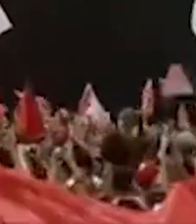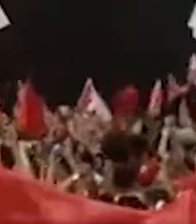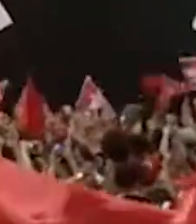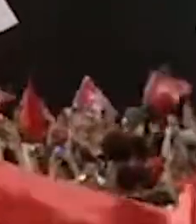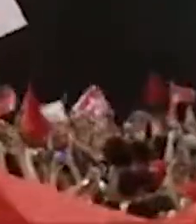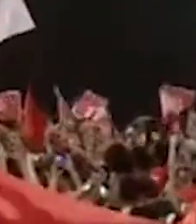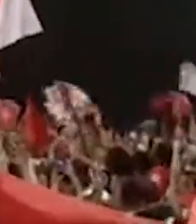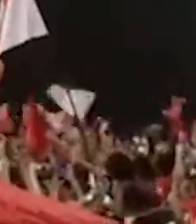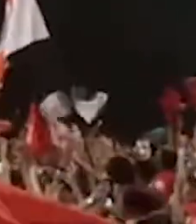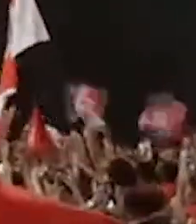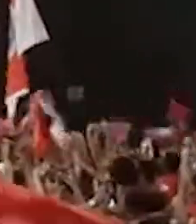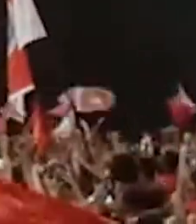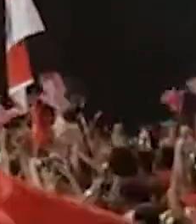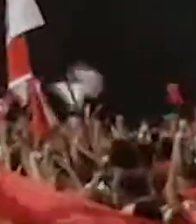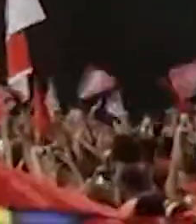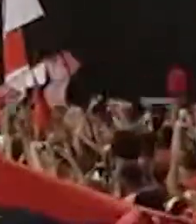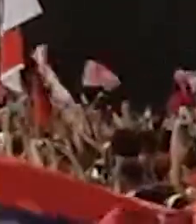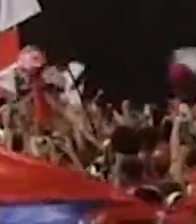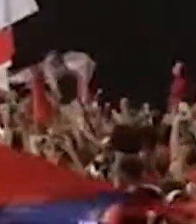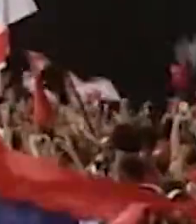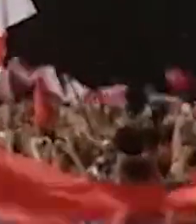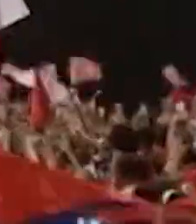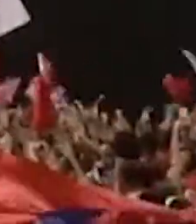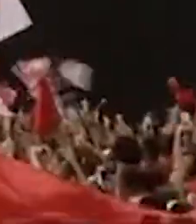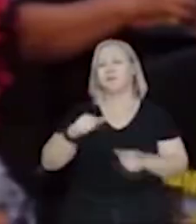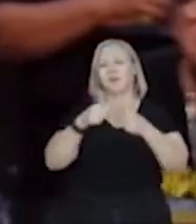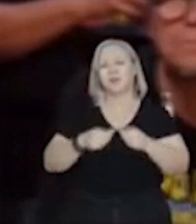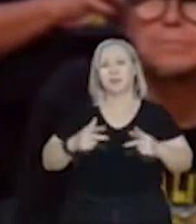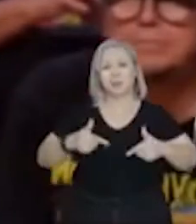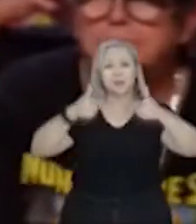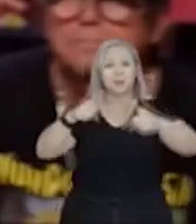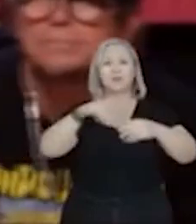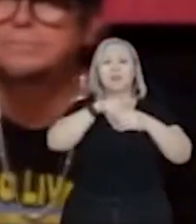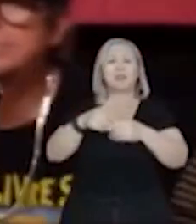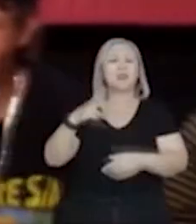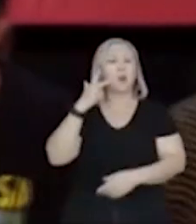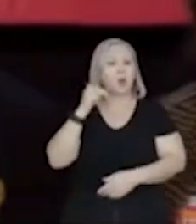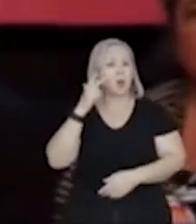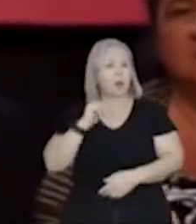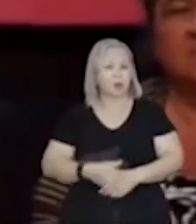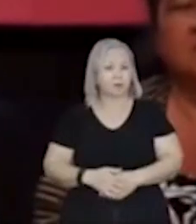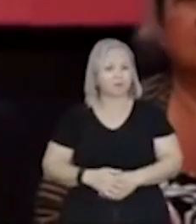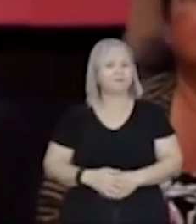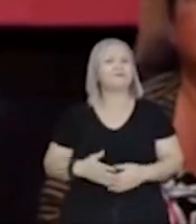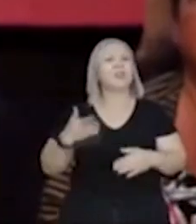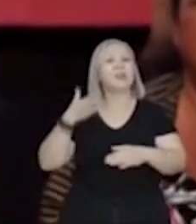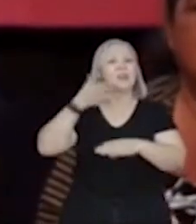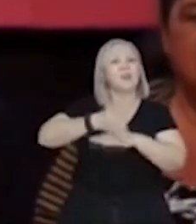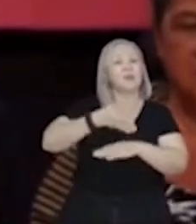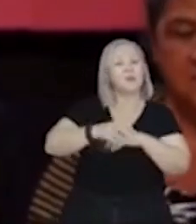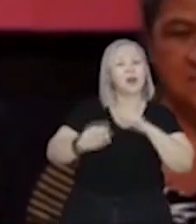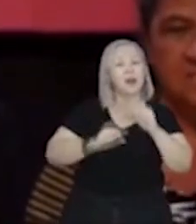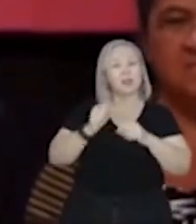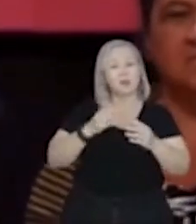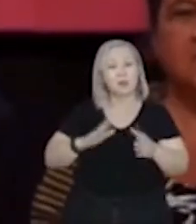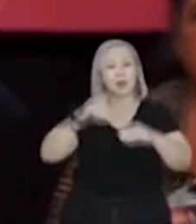Recife. Nós não estamos enfrentando uma eleição comum. Nós estamos entrando um fascista cercado de miliciano